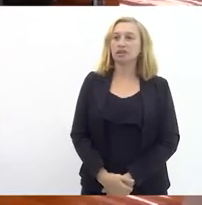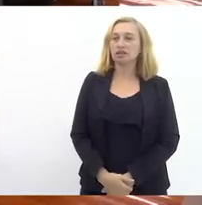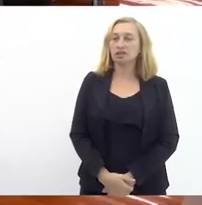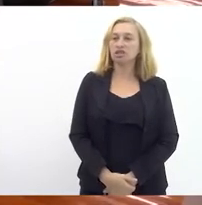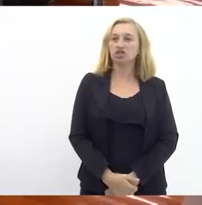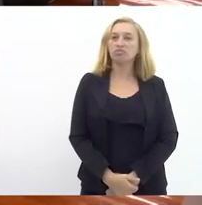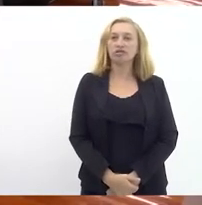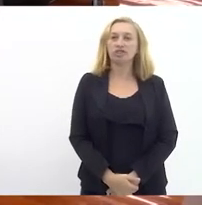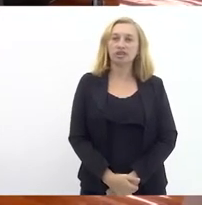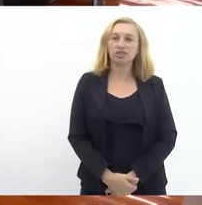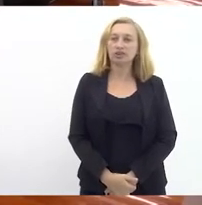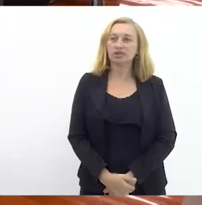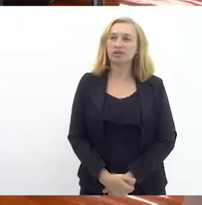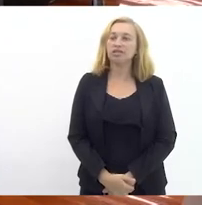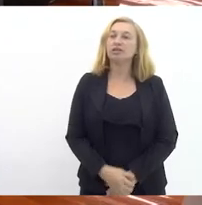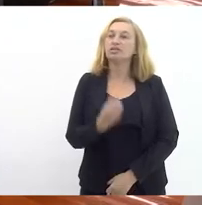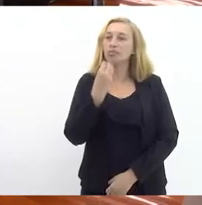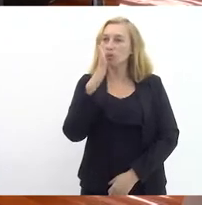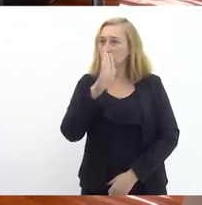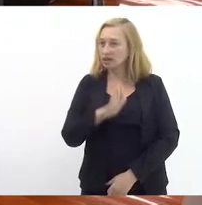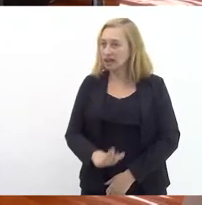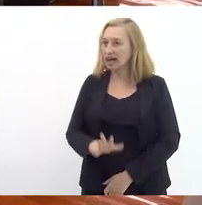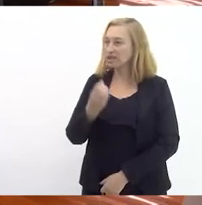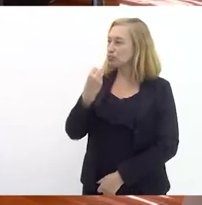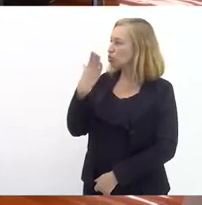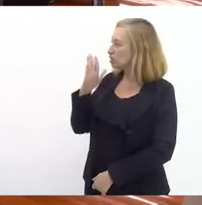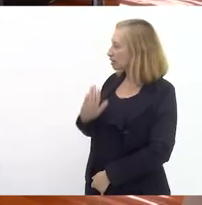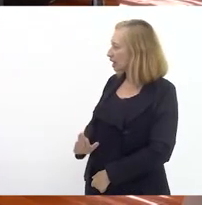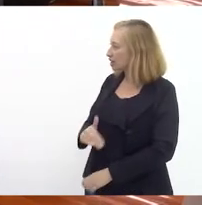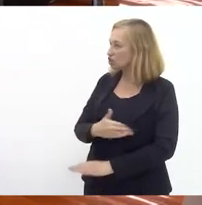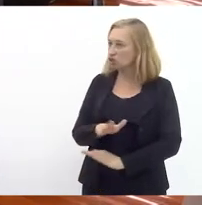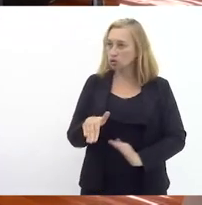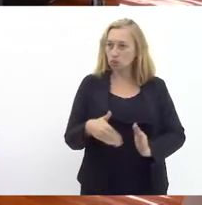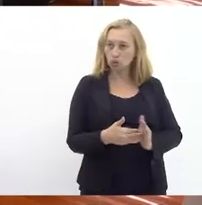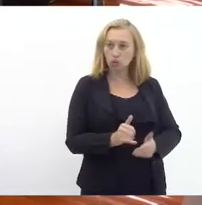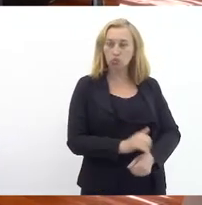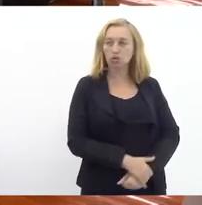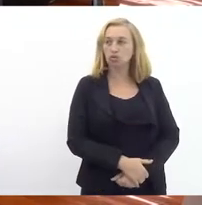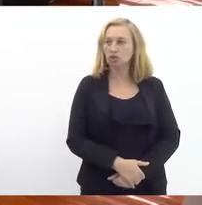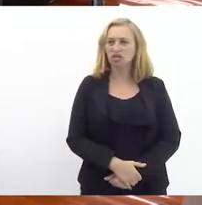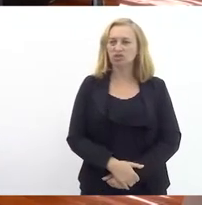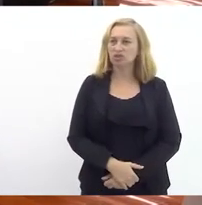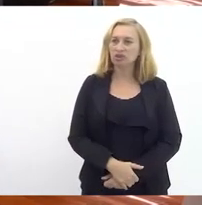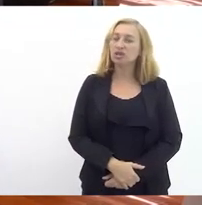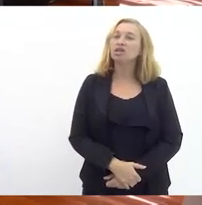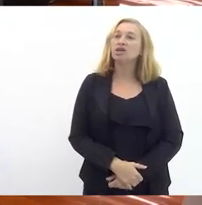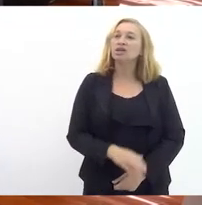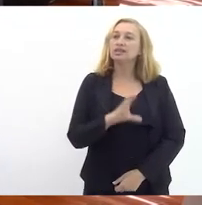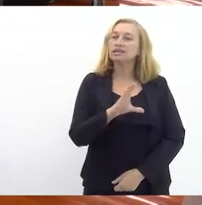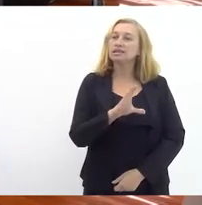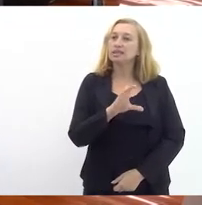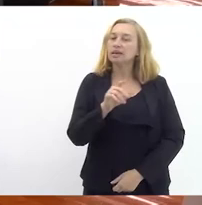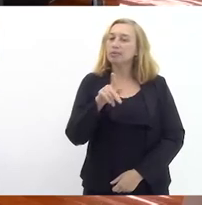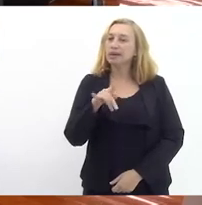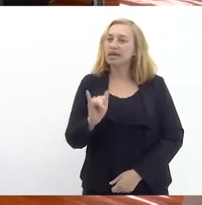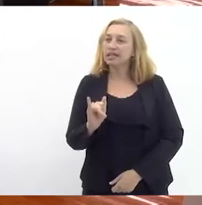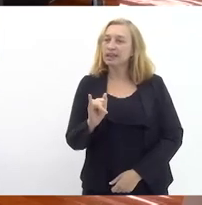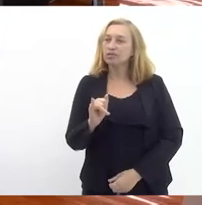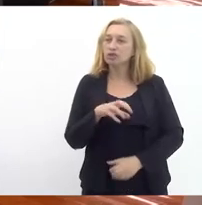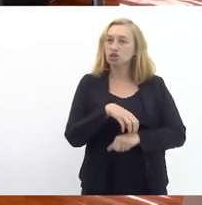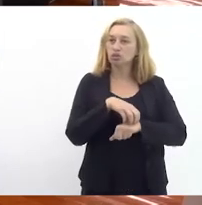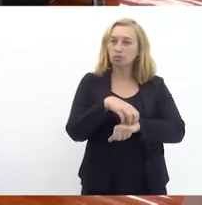Vai. Boa tarde a todos. Parabéns aí, presidente, pela essa CPI dos transportes,